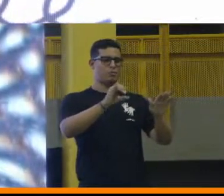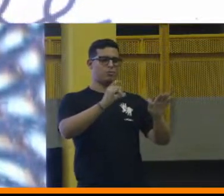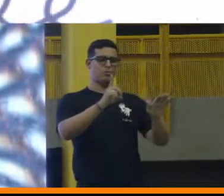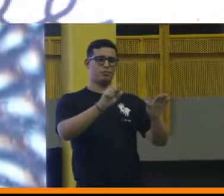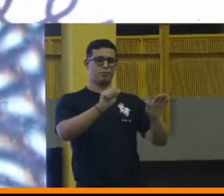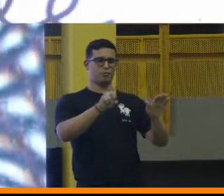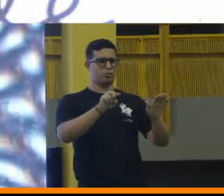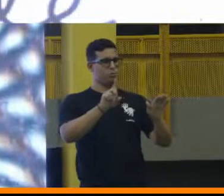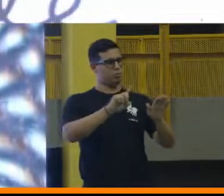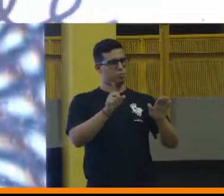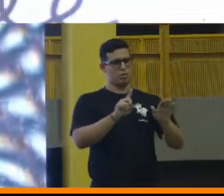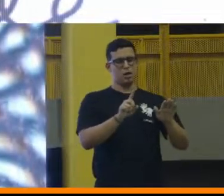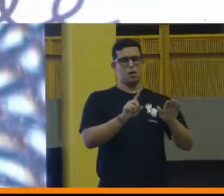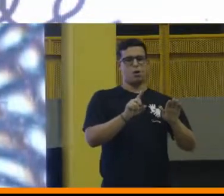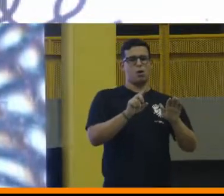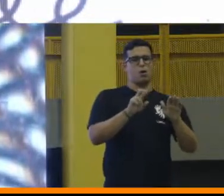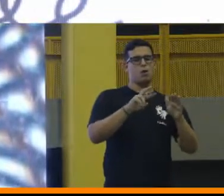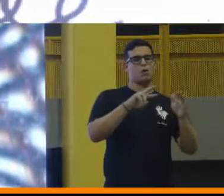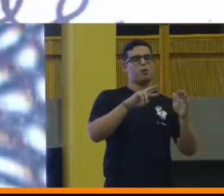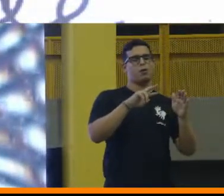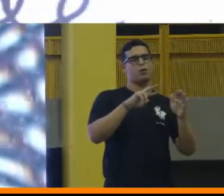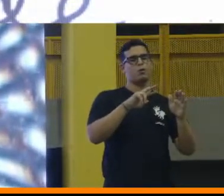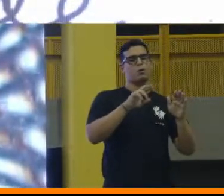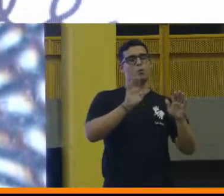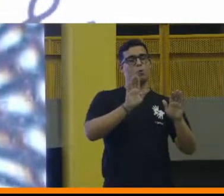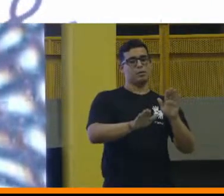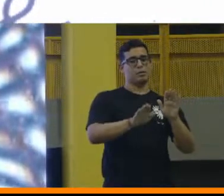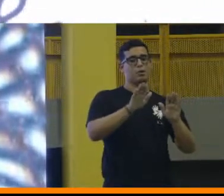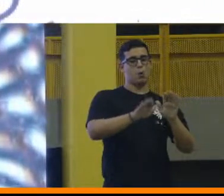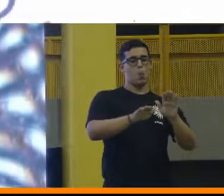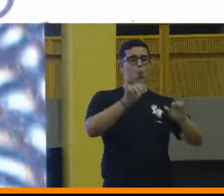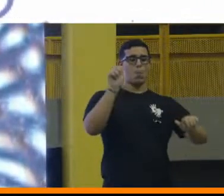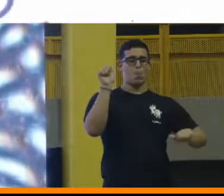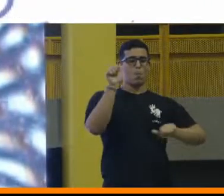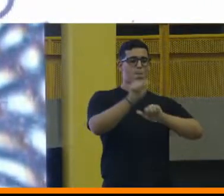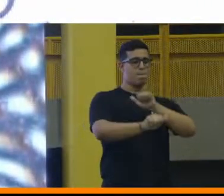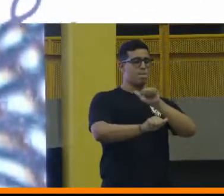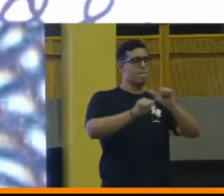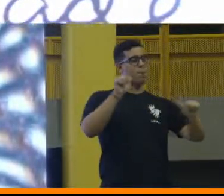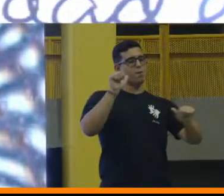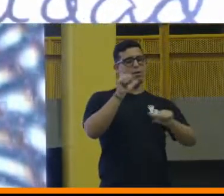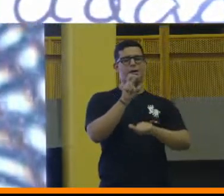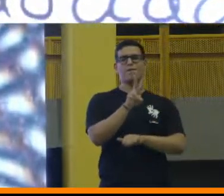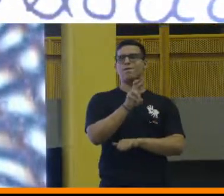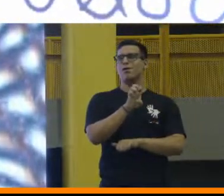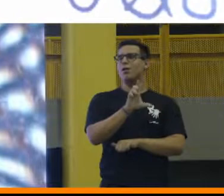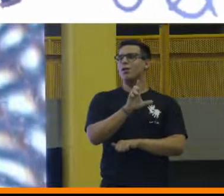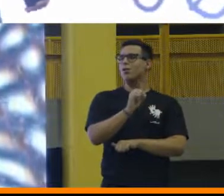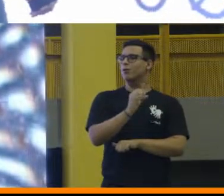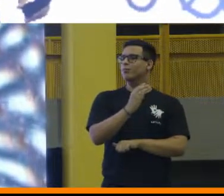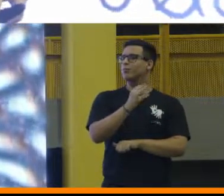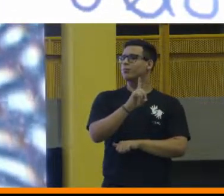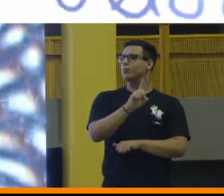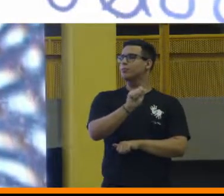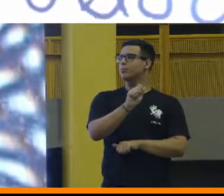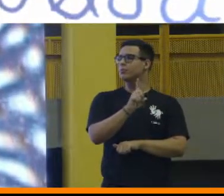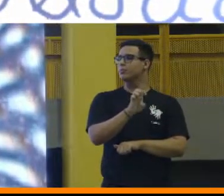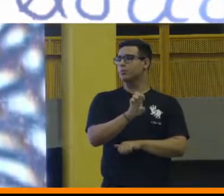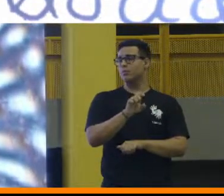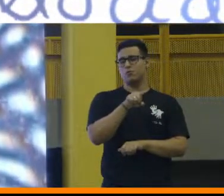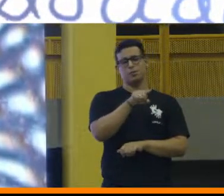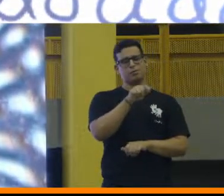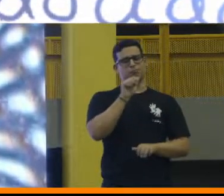o acelerador é a mudança da velocidade. Você pisa o